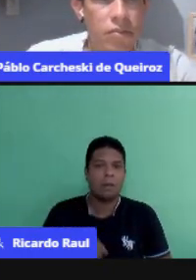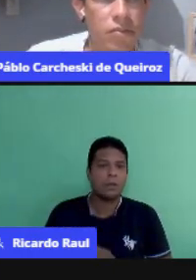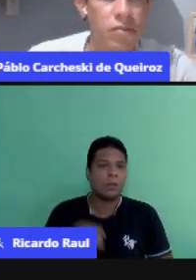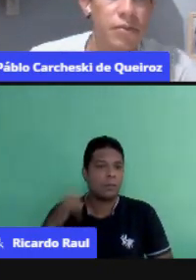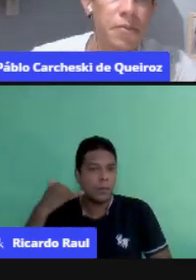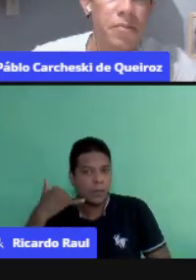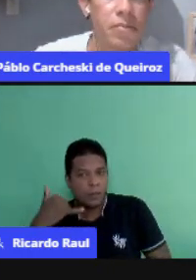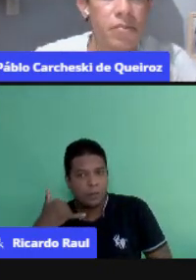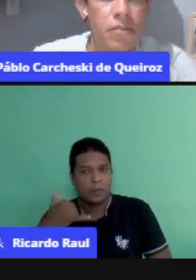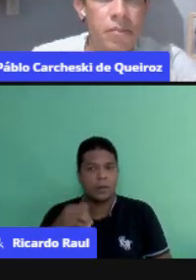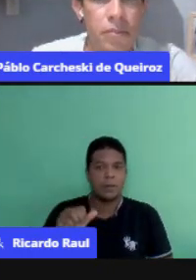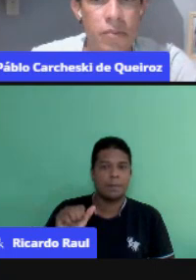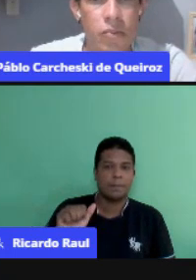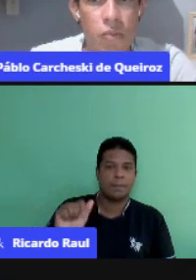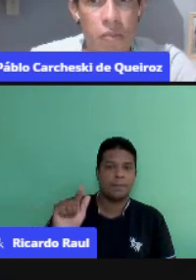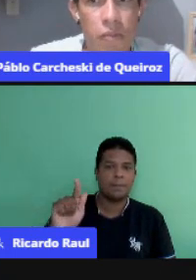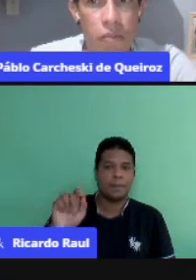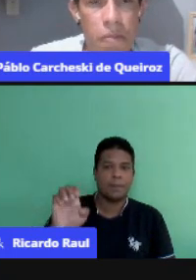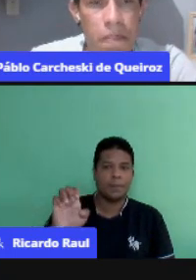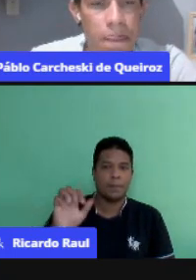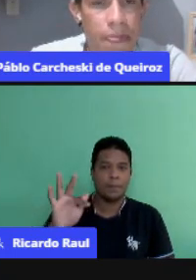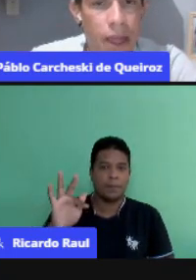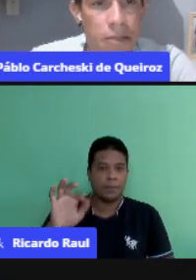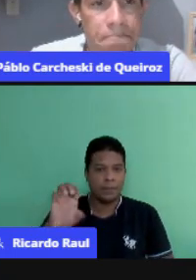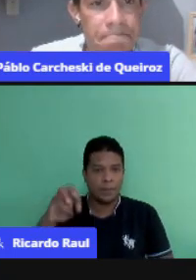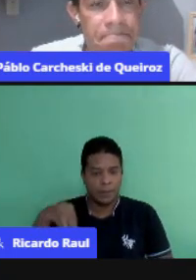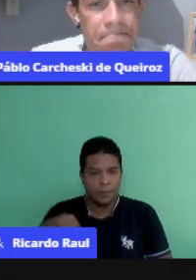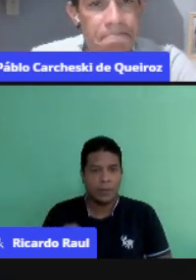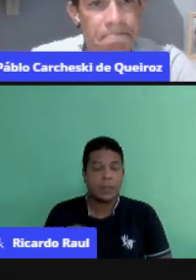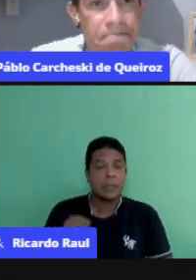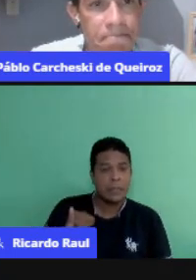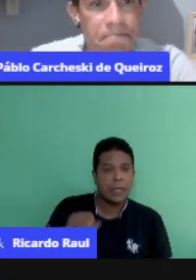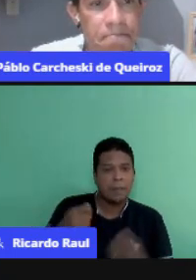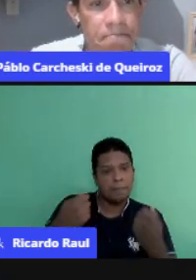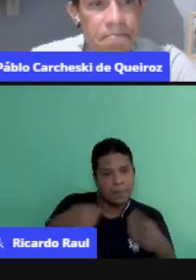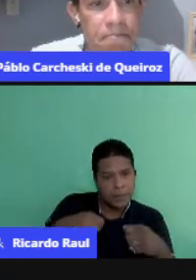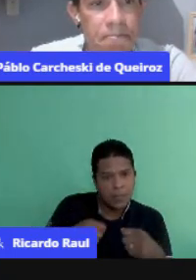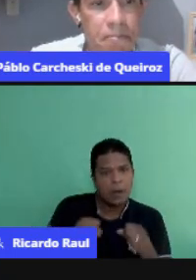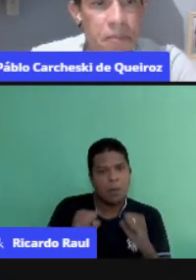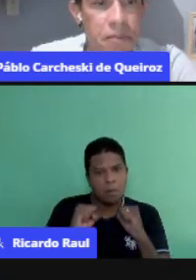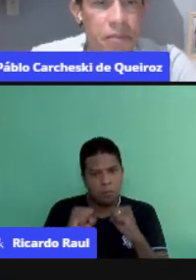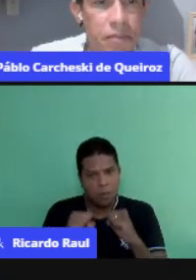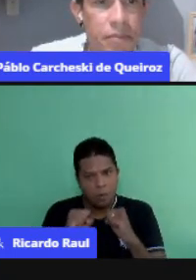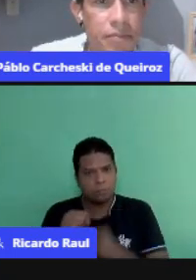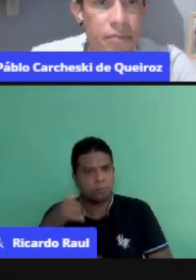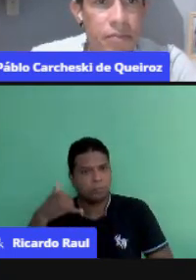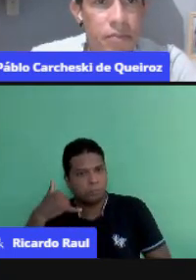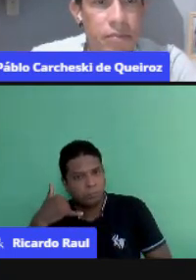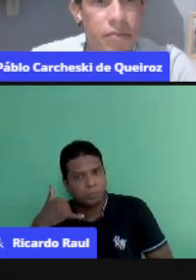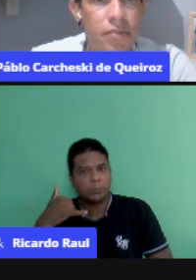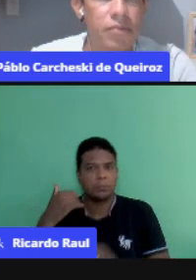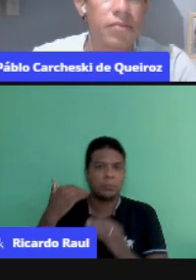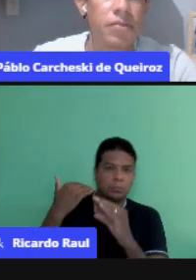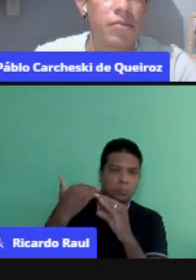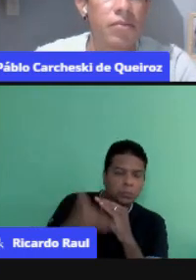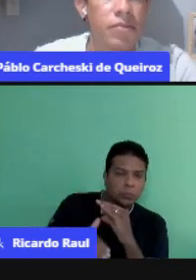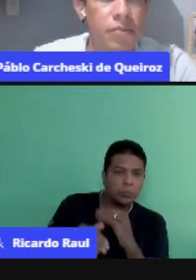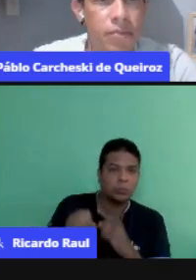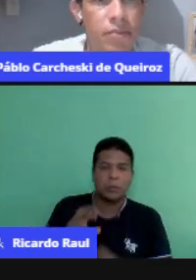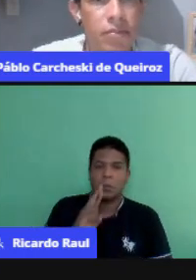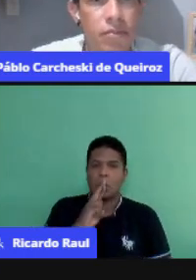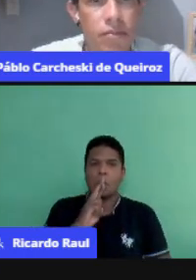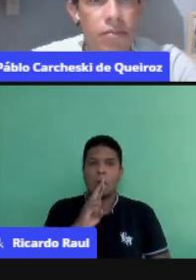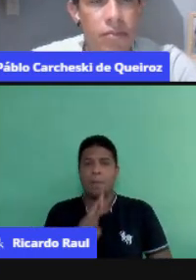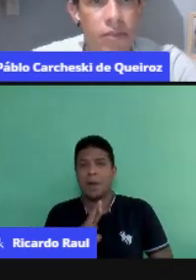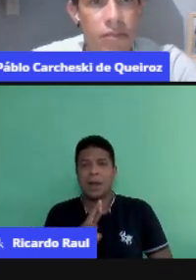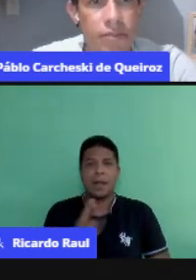e sempre quando vocês sentirem a necessidade, entre em contato conosco. Caso nós não tenhamos a resposta para